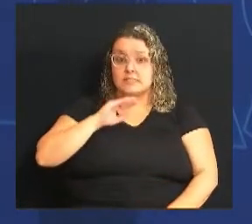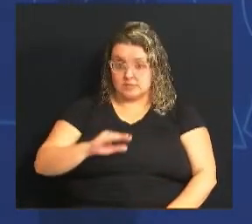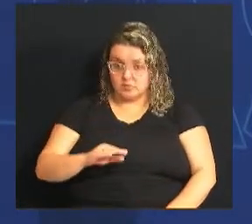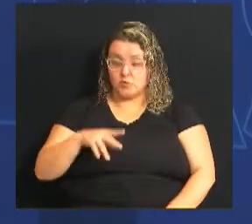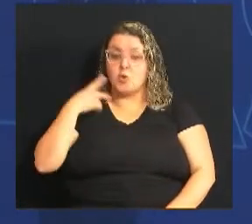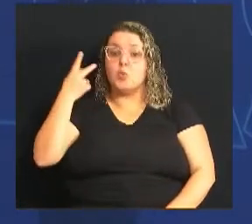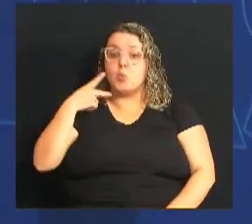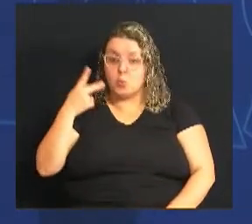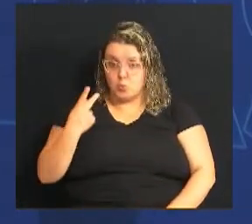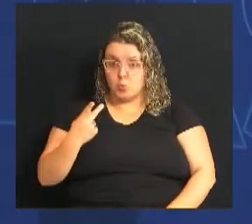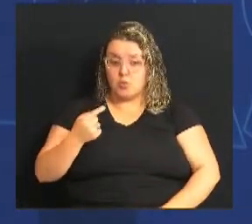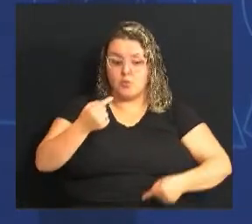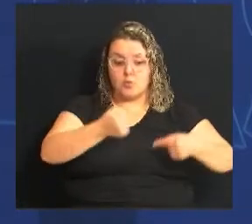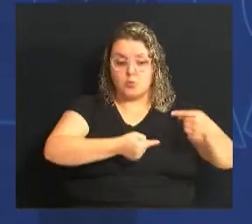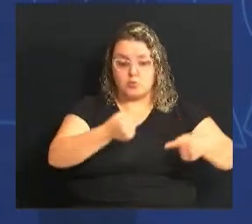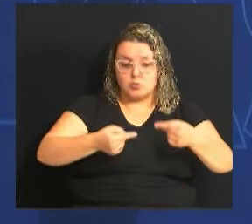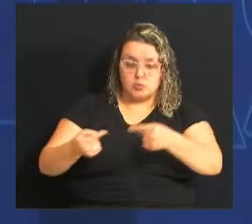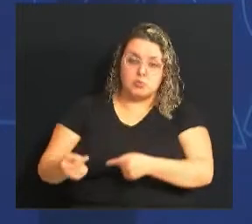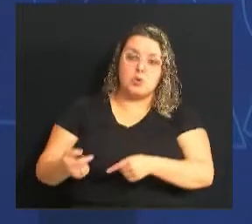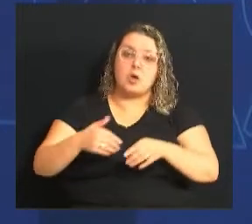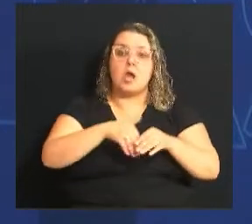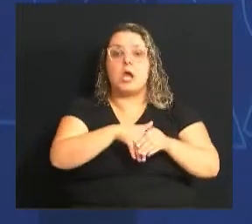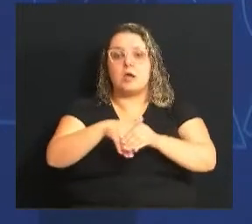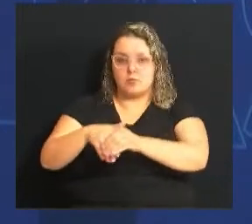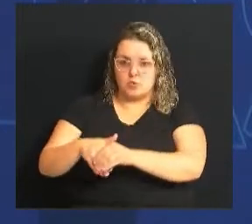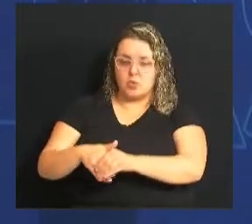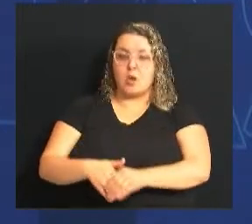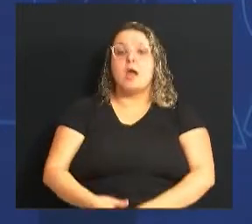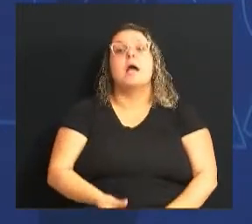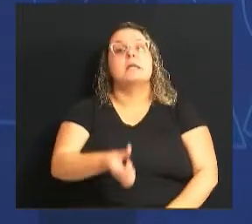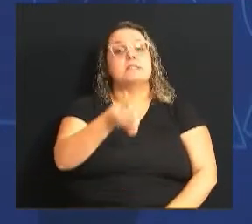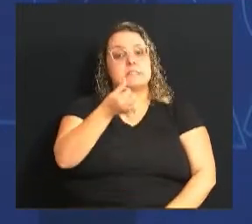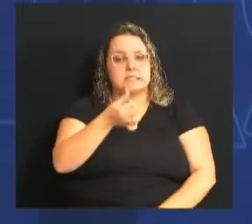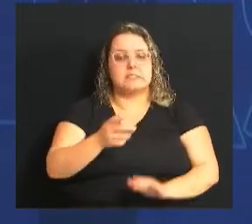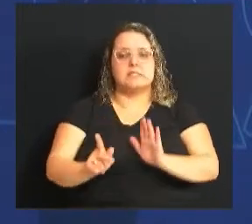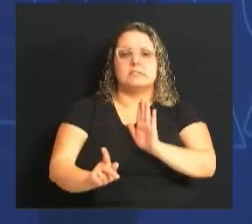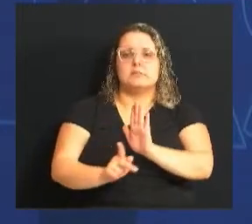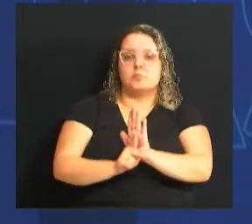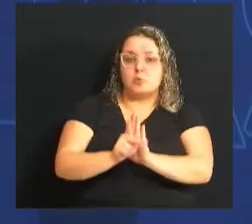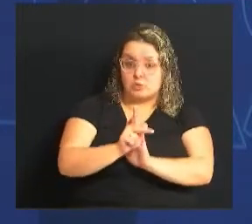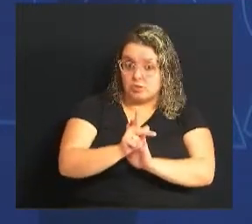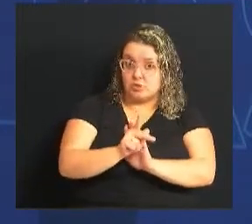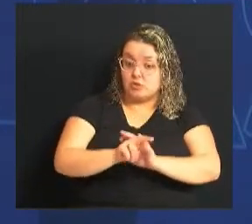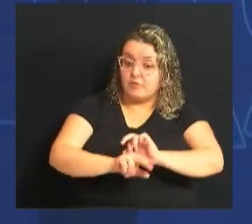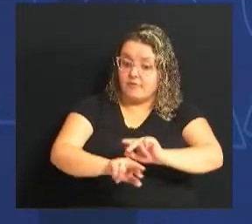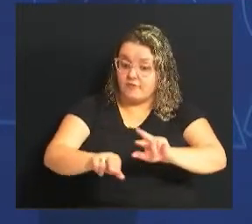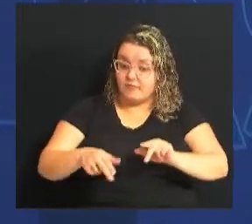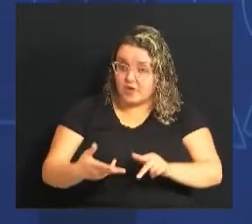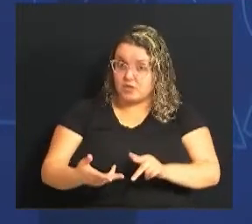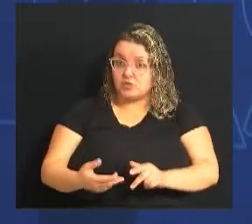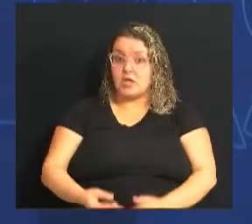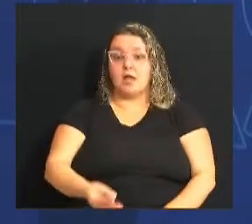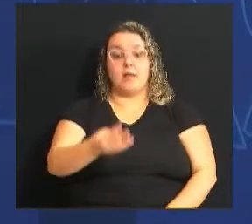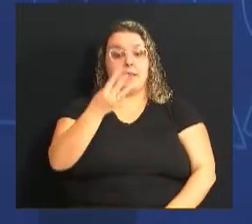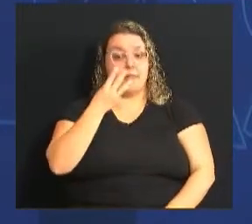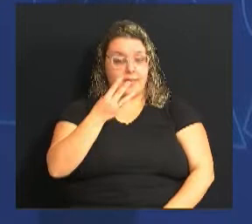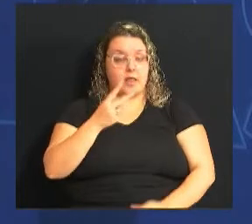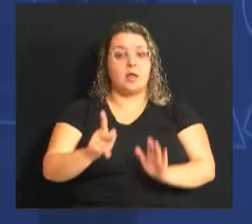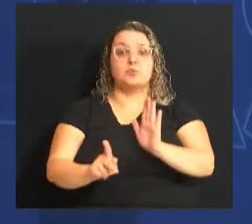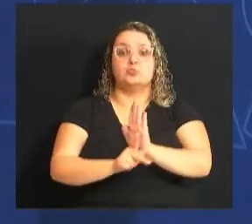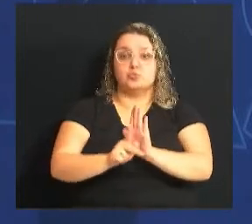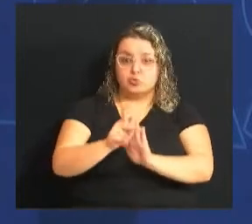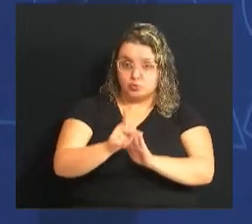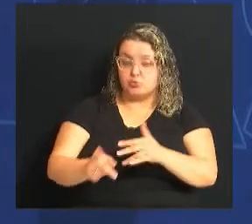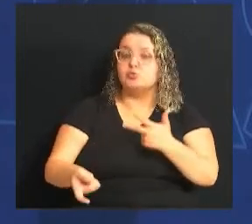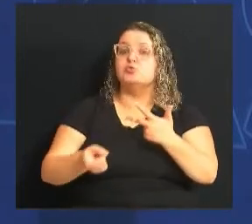vereadores vão discutir e votar 6 projetos. Entre eles estão 3 projetos do